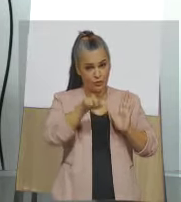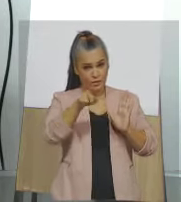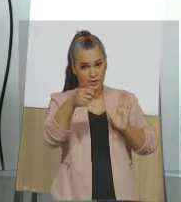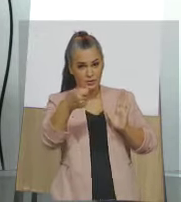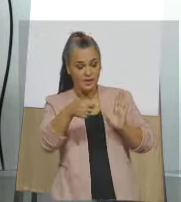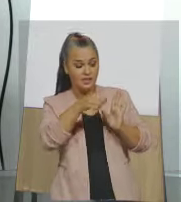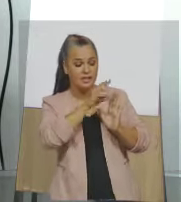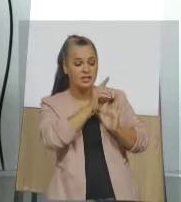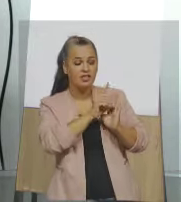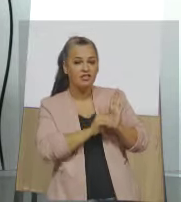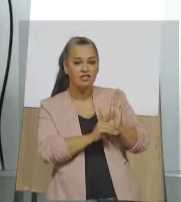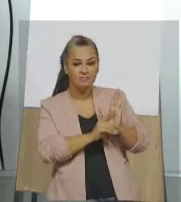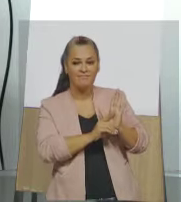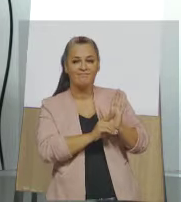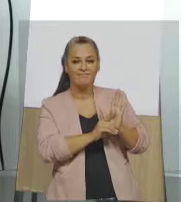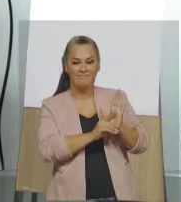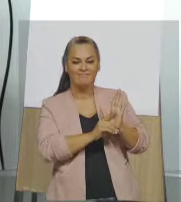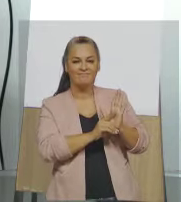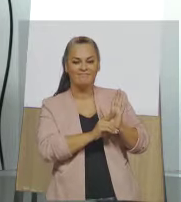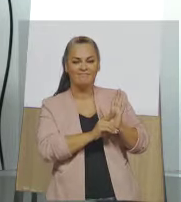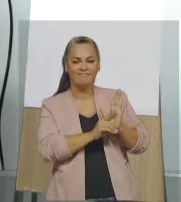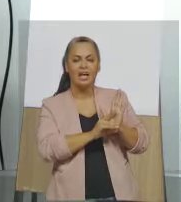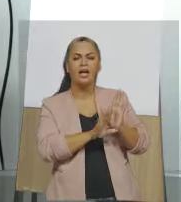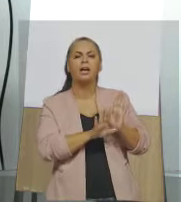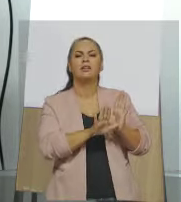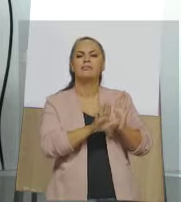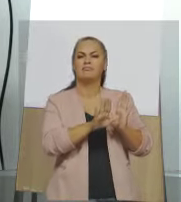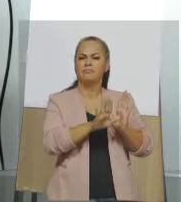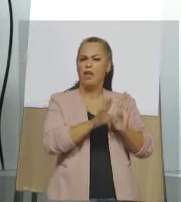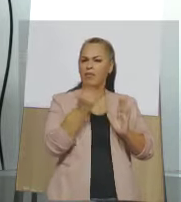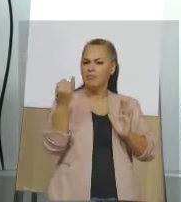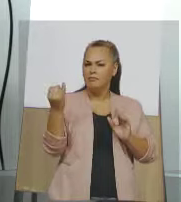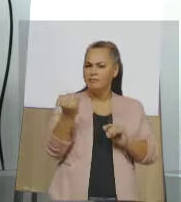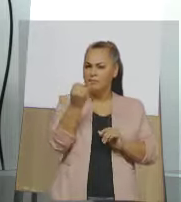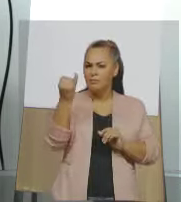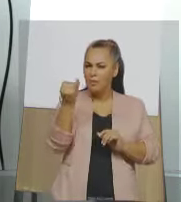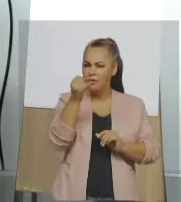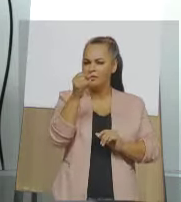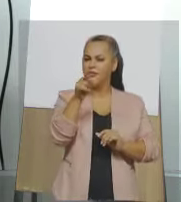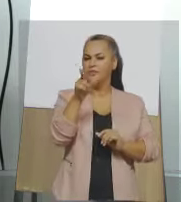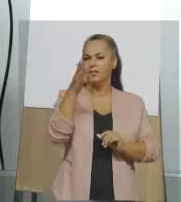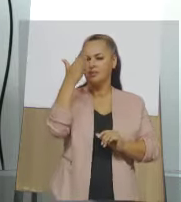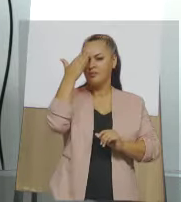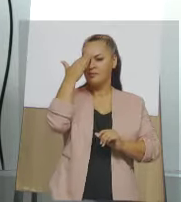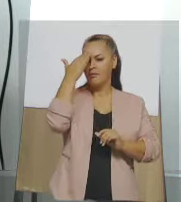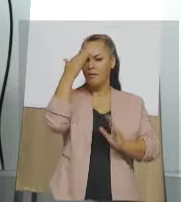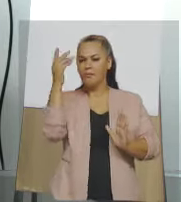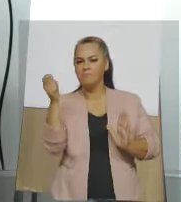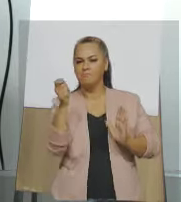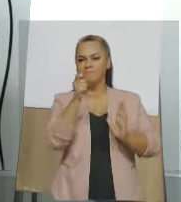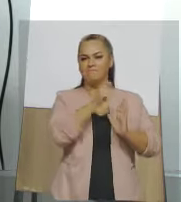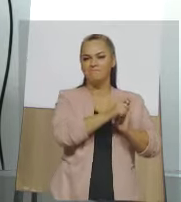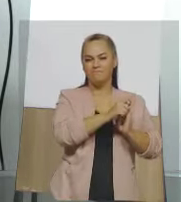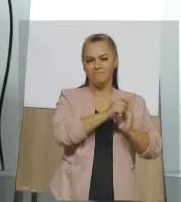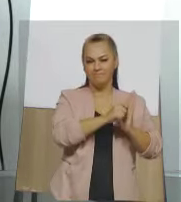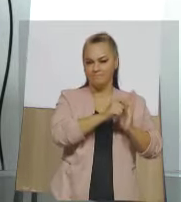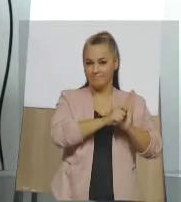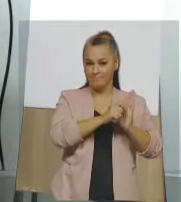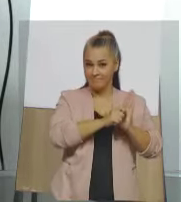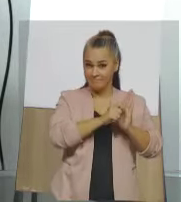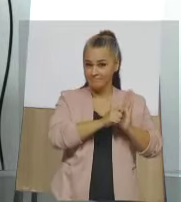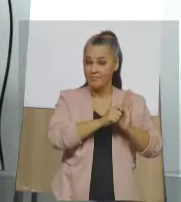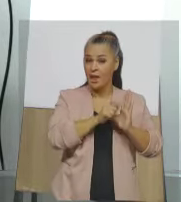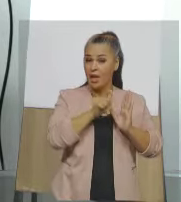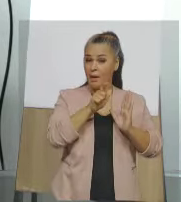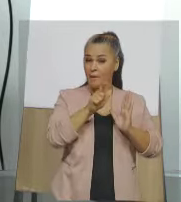dissertar, você tem que argumentar. Gente, e é extremamente importante, essa é uma coisa extremamente importante para a vida de